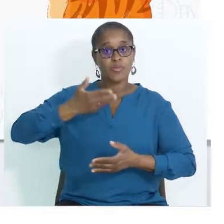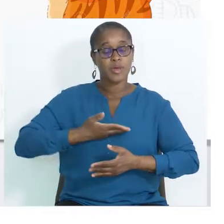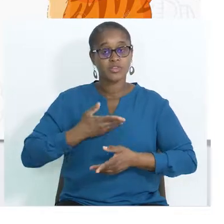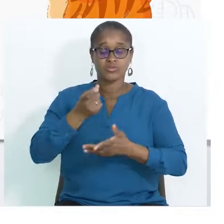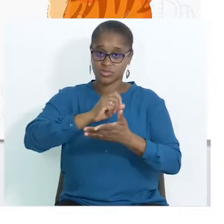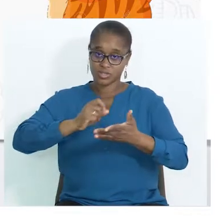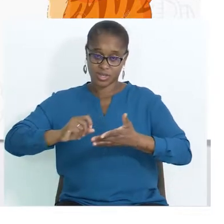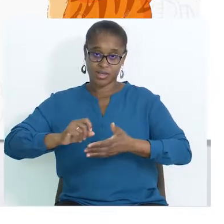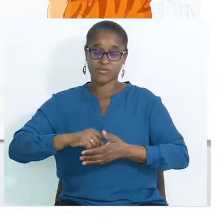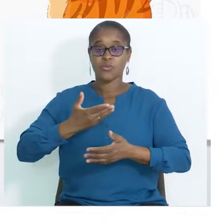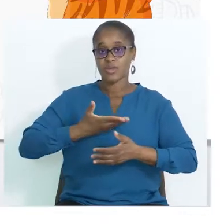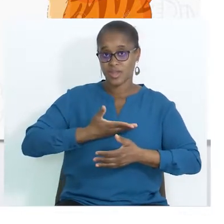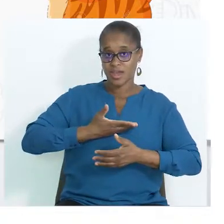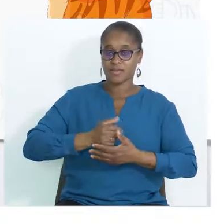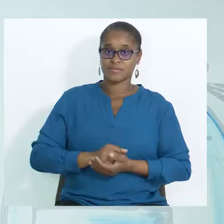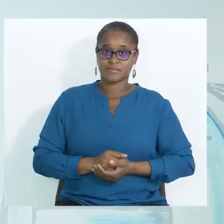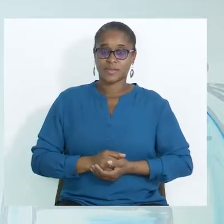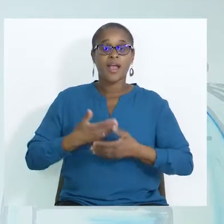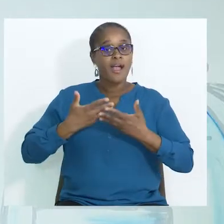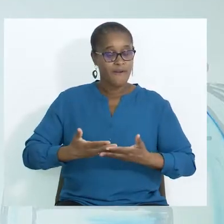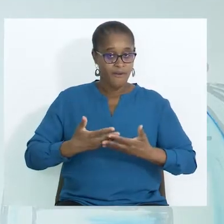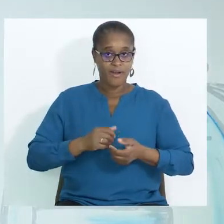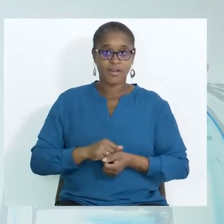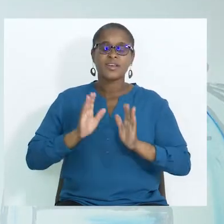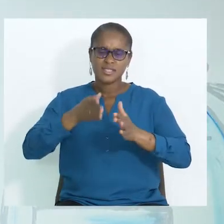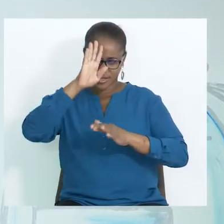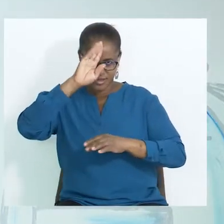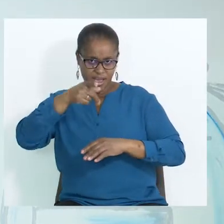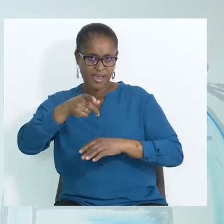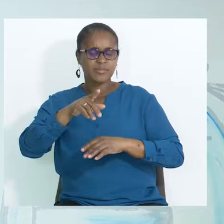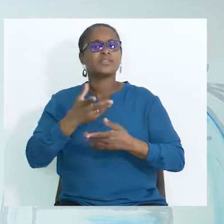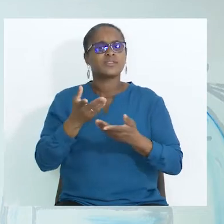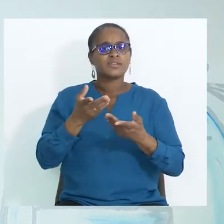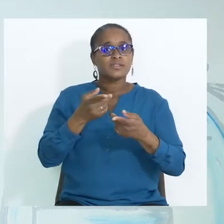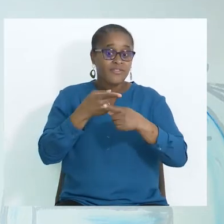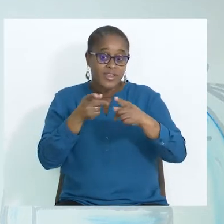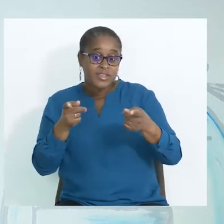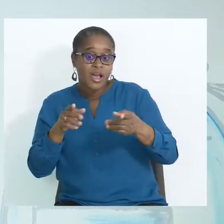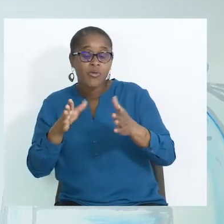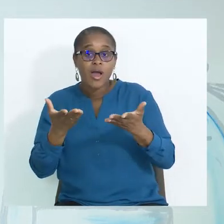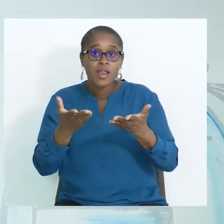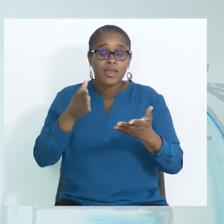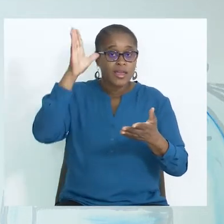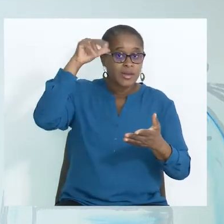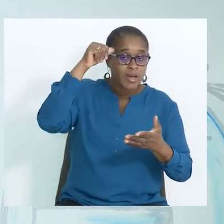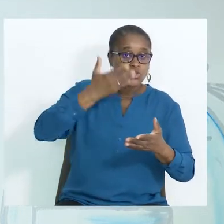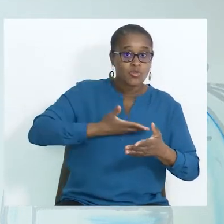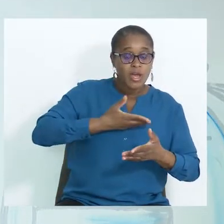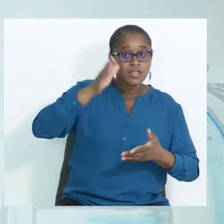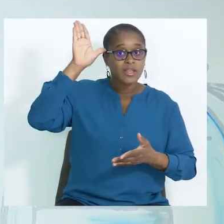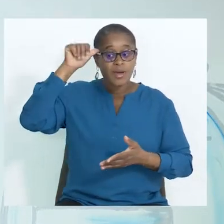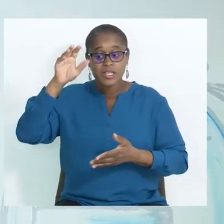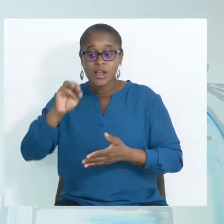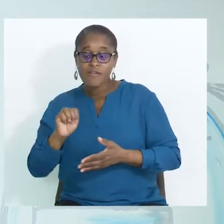doméstico colocamos poder agora já sabem distinguir os animais domésticos de